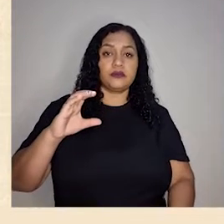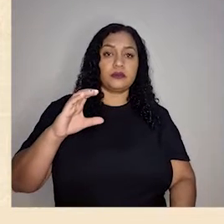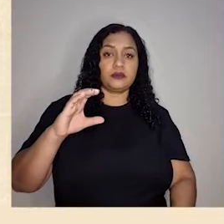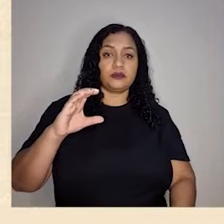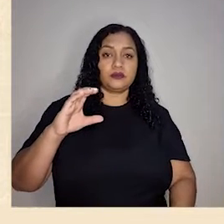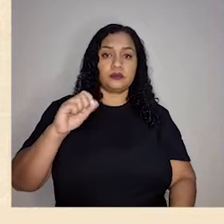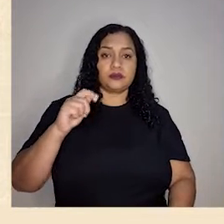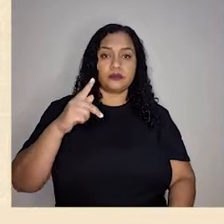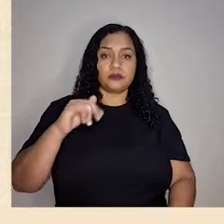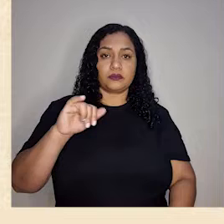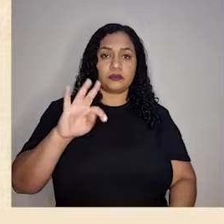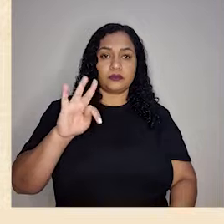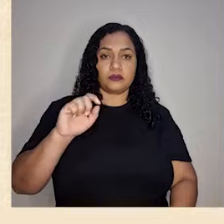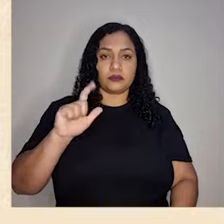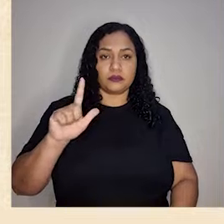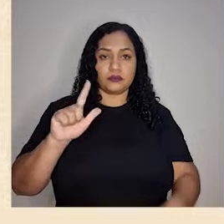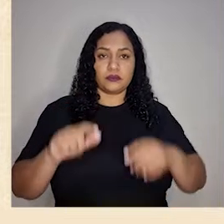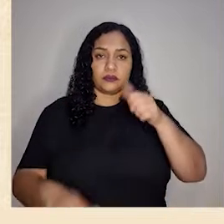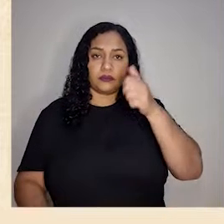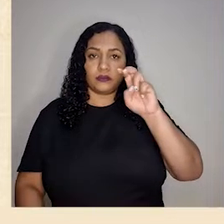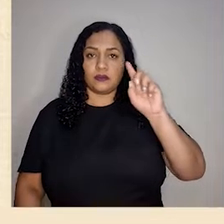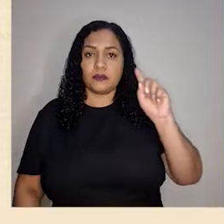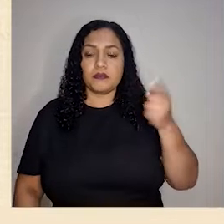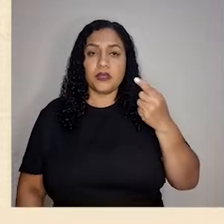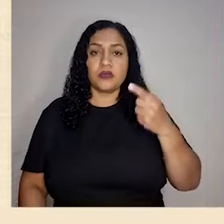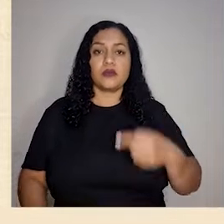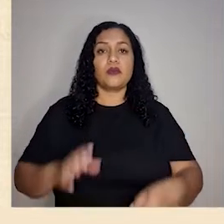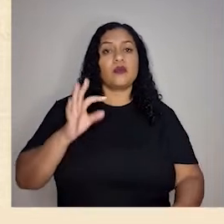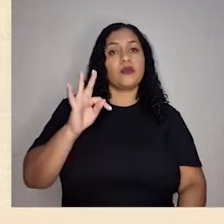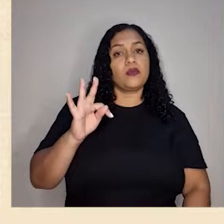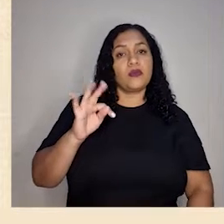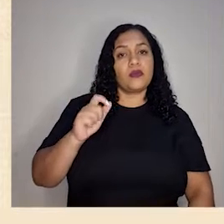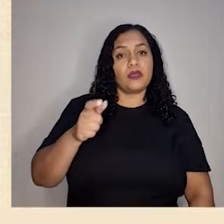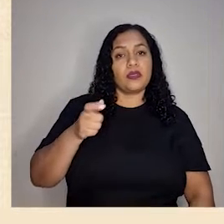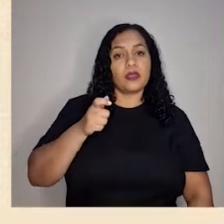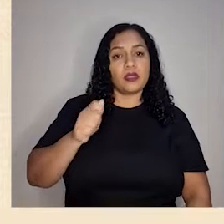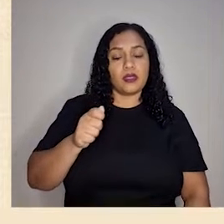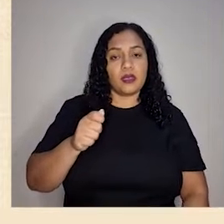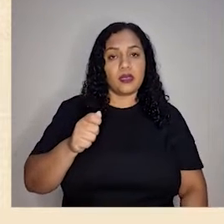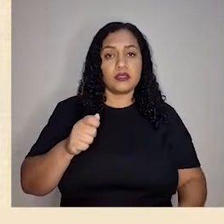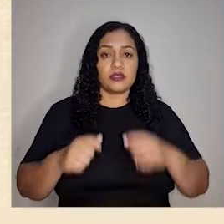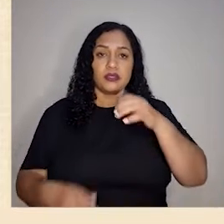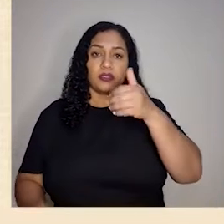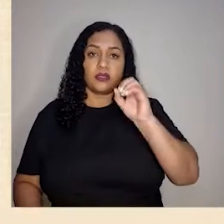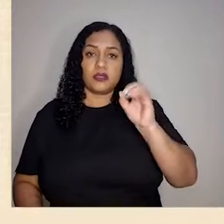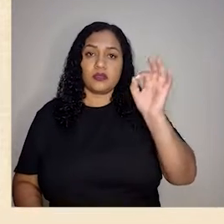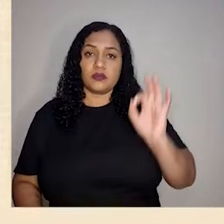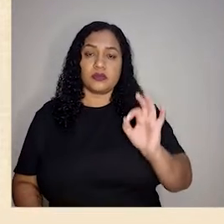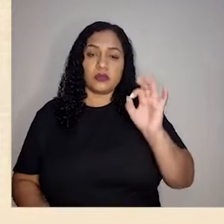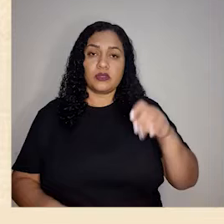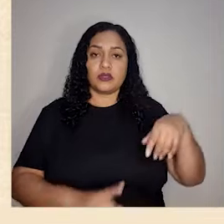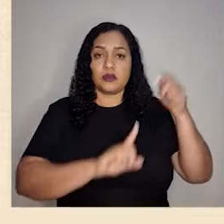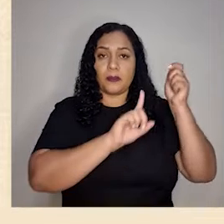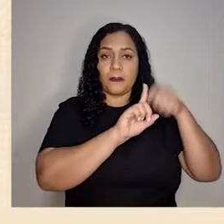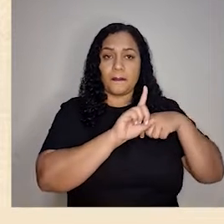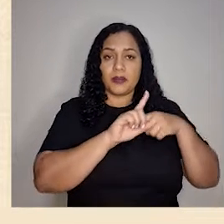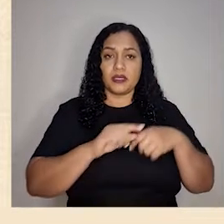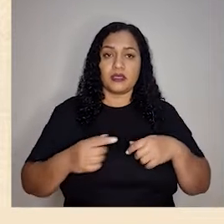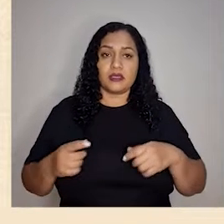15 mil a taxa 10% ao mês e aqui eu transformei